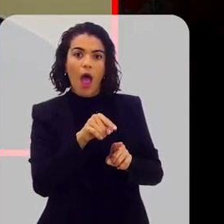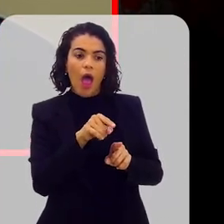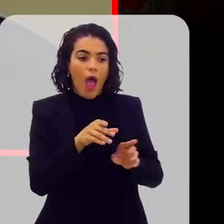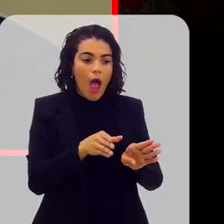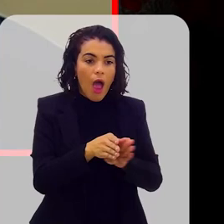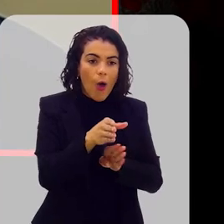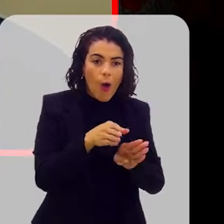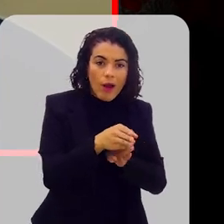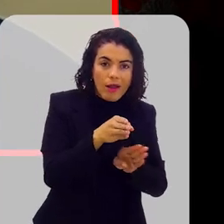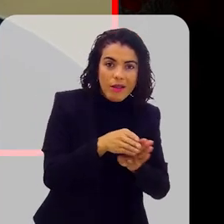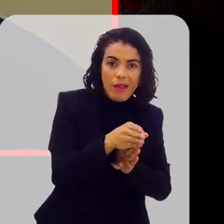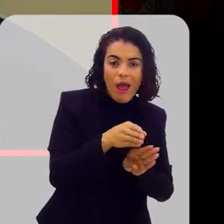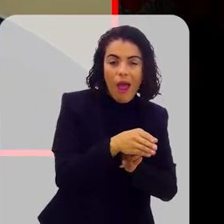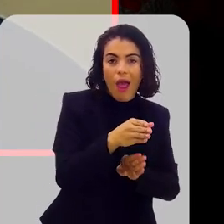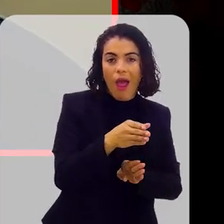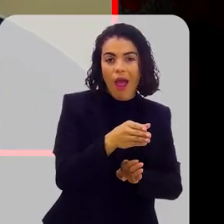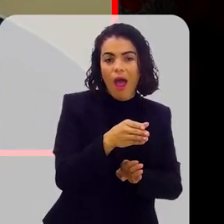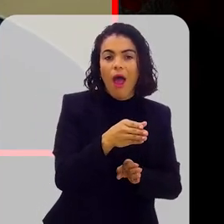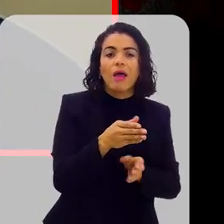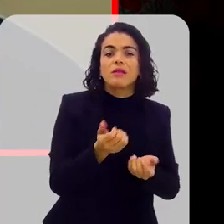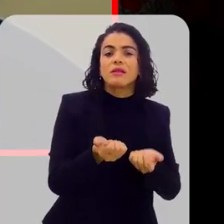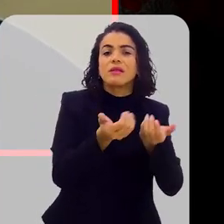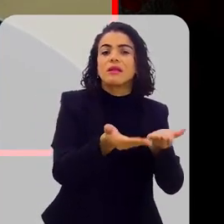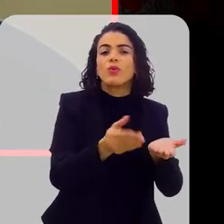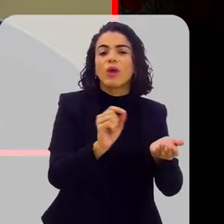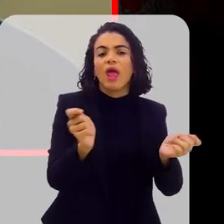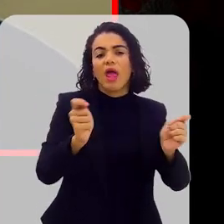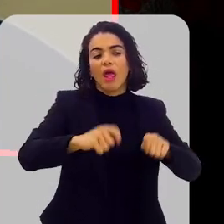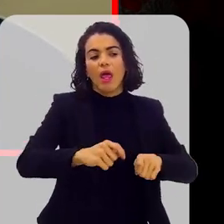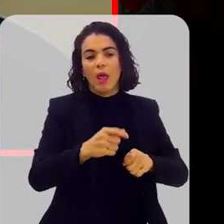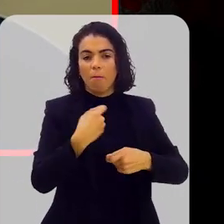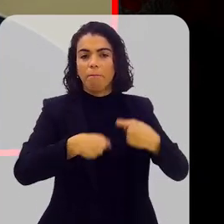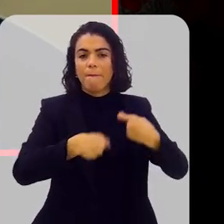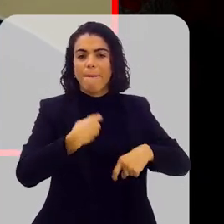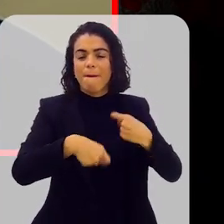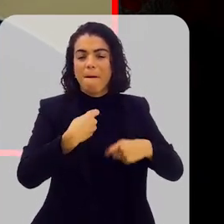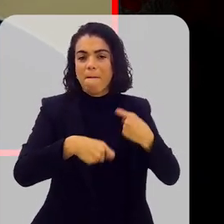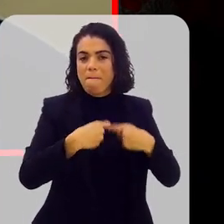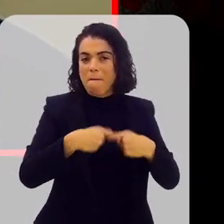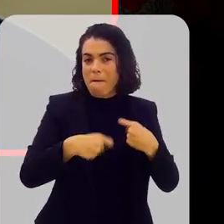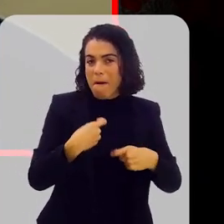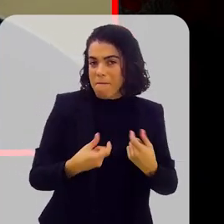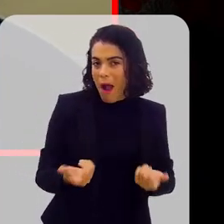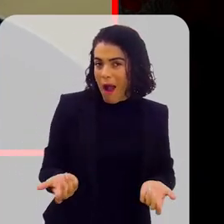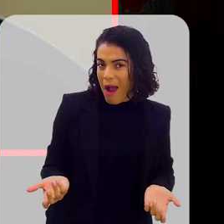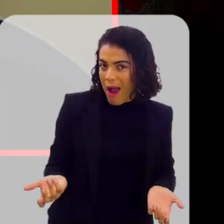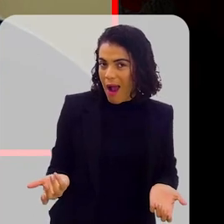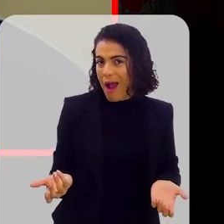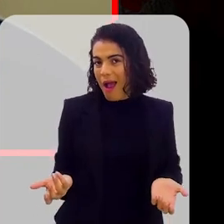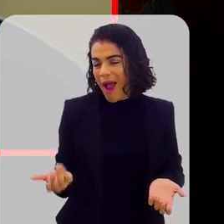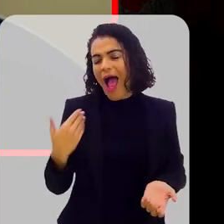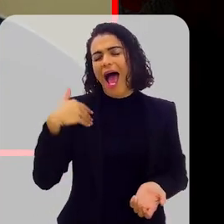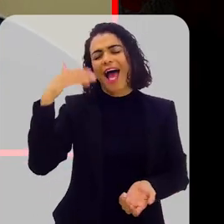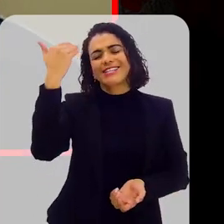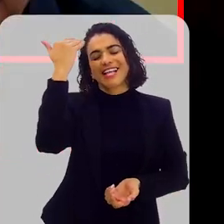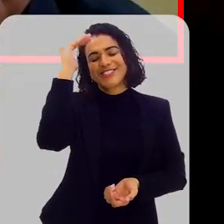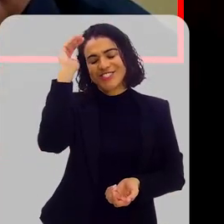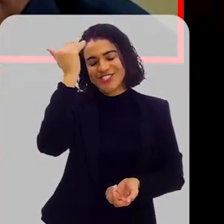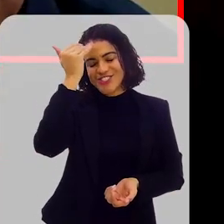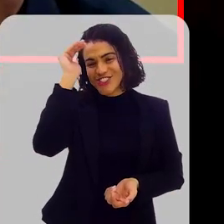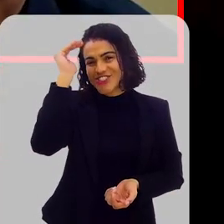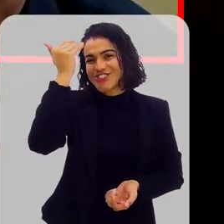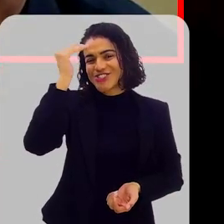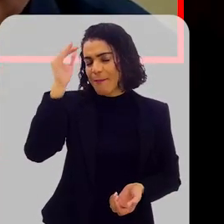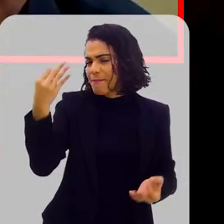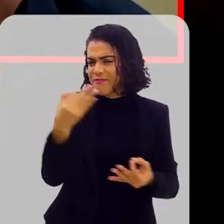que vacinando os seus filhos na idade apropriada, você está dando uma permissividade maior à sua filha ter